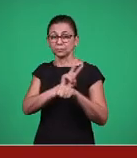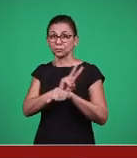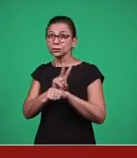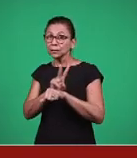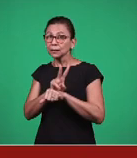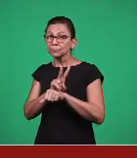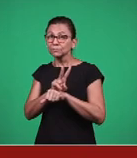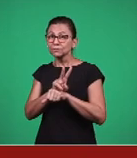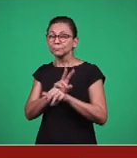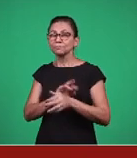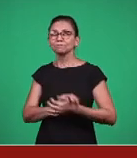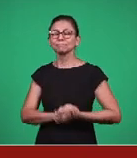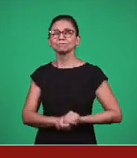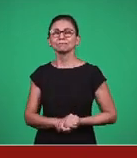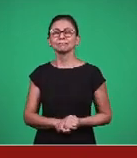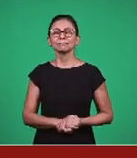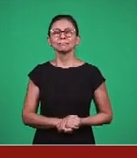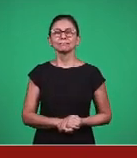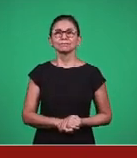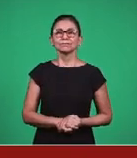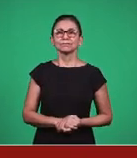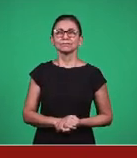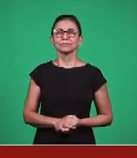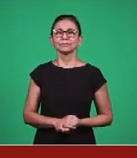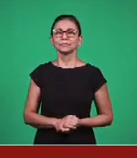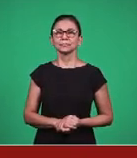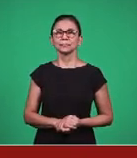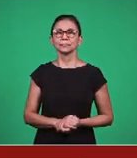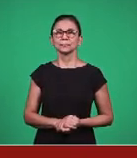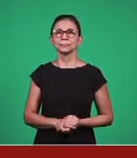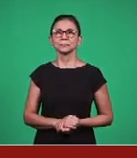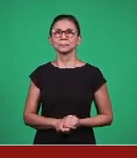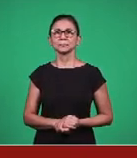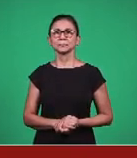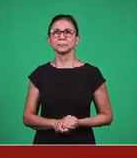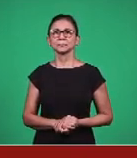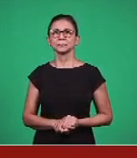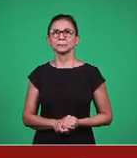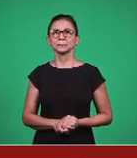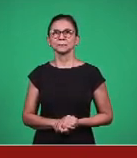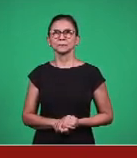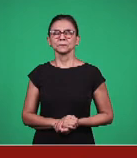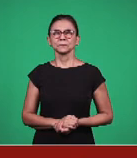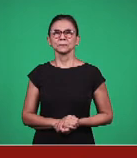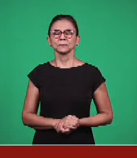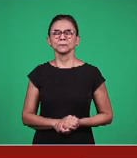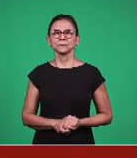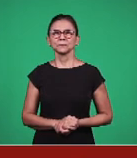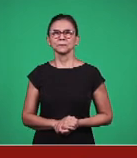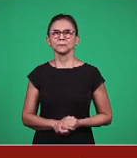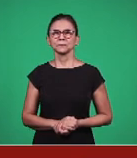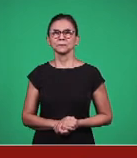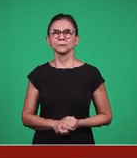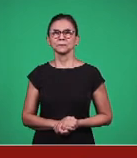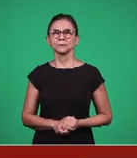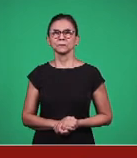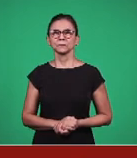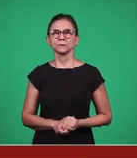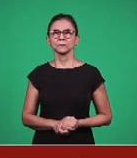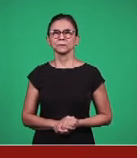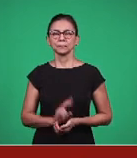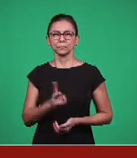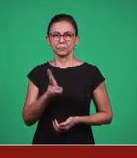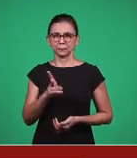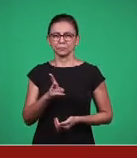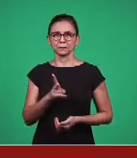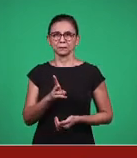esse texto, Lucas até? Esse é o último agora? Então vamos continuar.